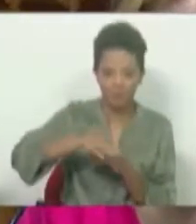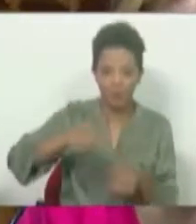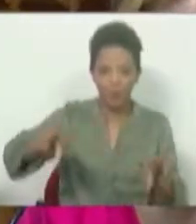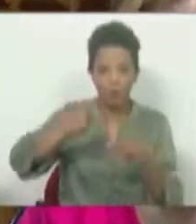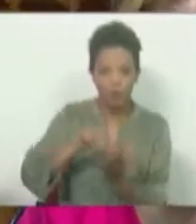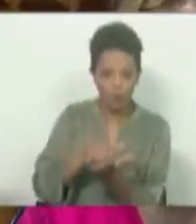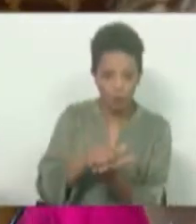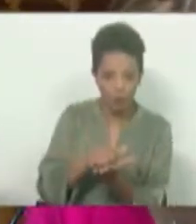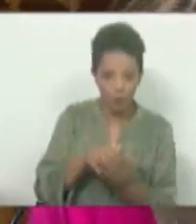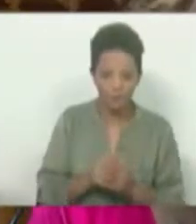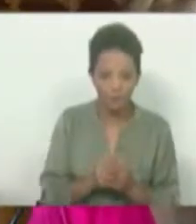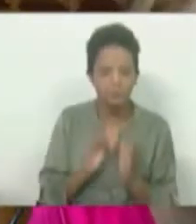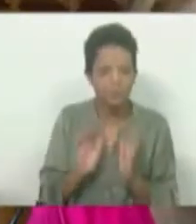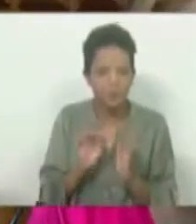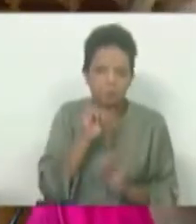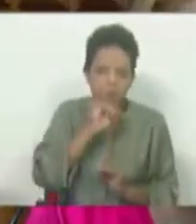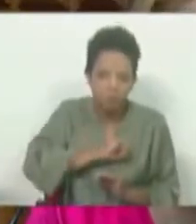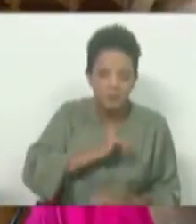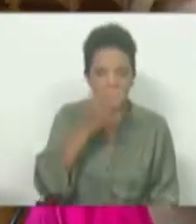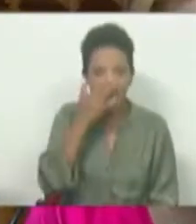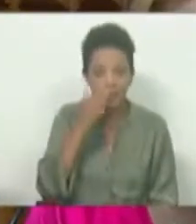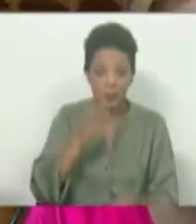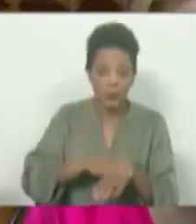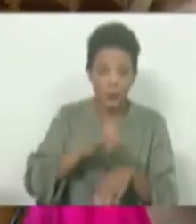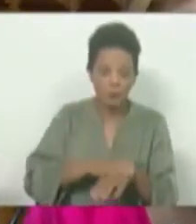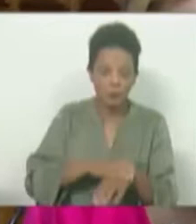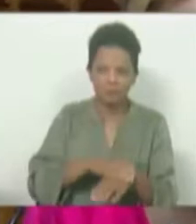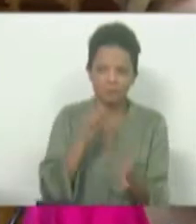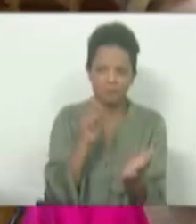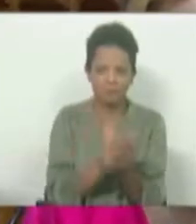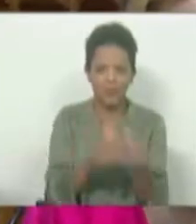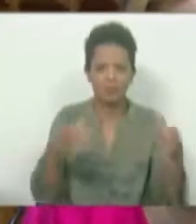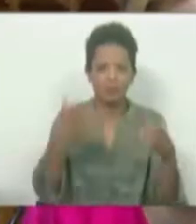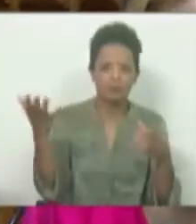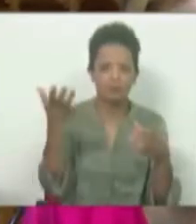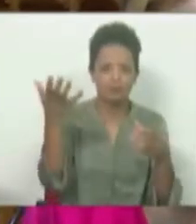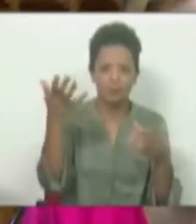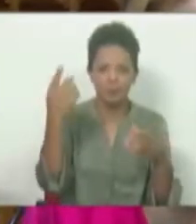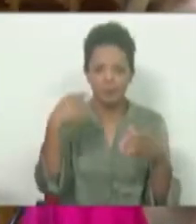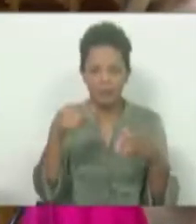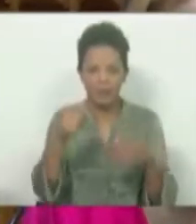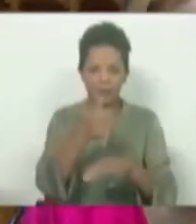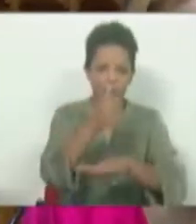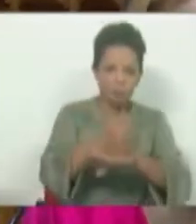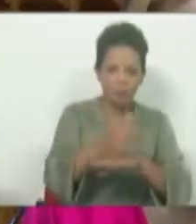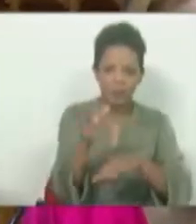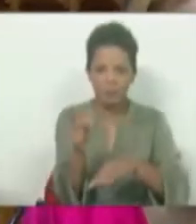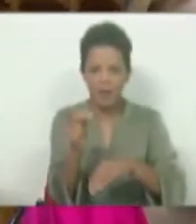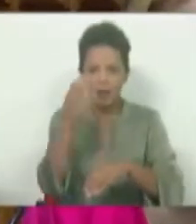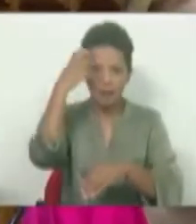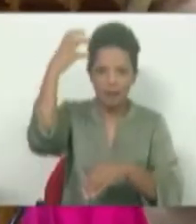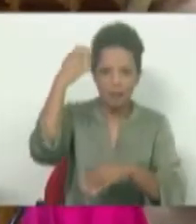novo aeroporto. Mas por acaso parece bastante com a convocação de umas Cortes Gerais Extraordinárias. Tem os reitores, tem os pares do reino, e eu